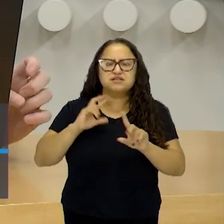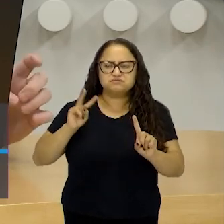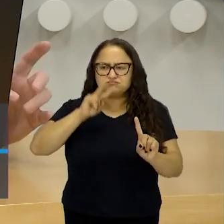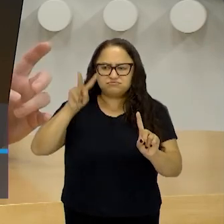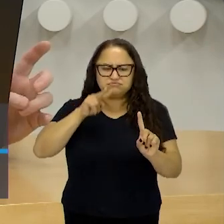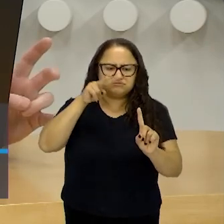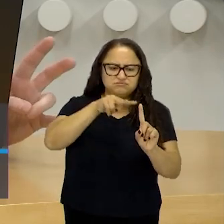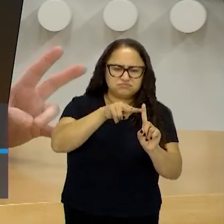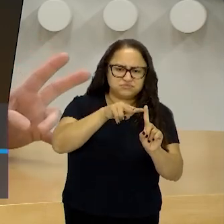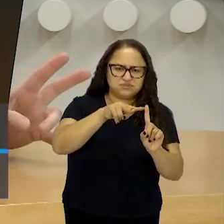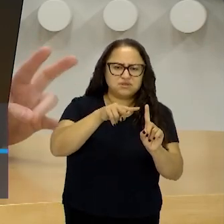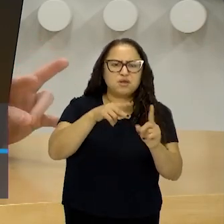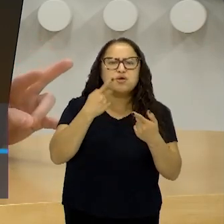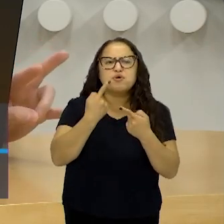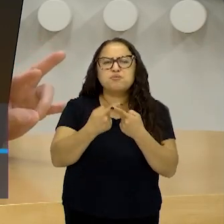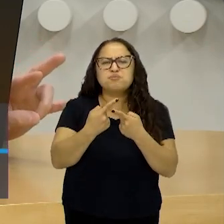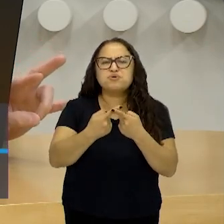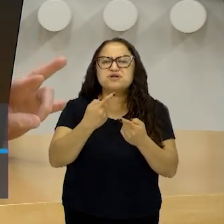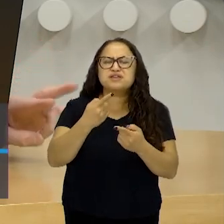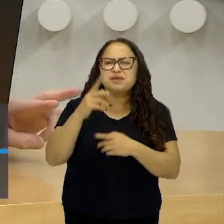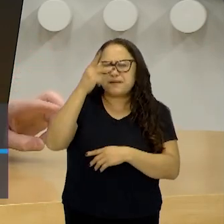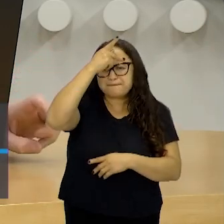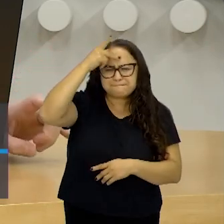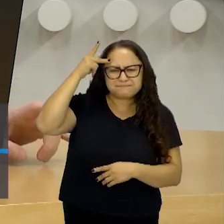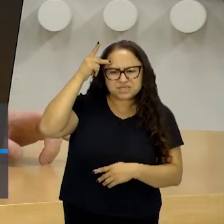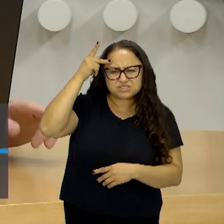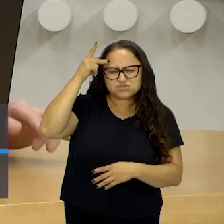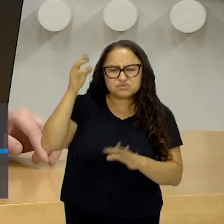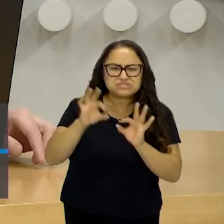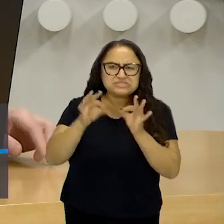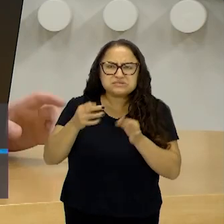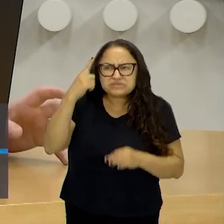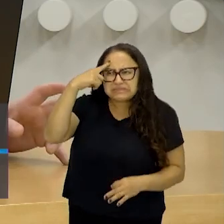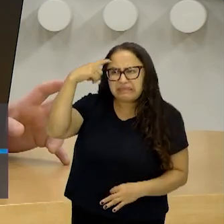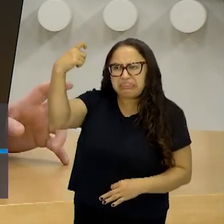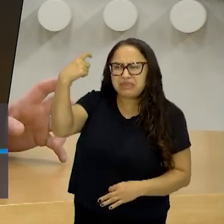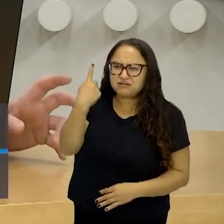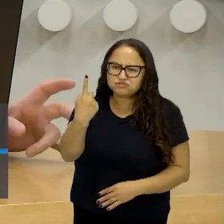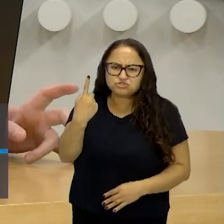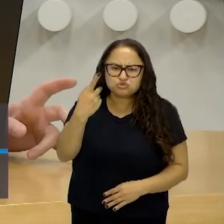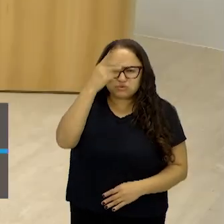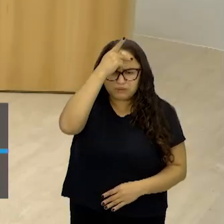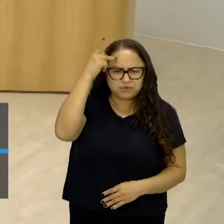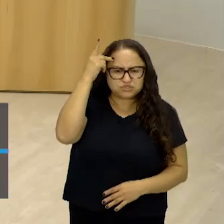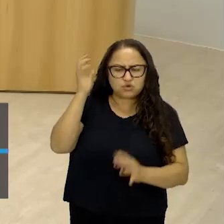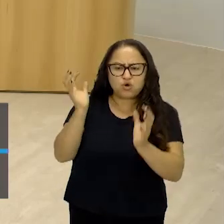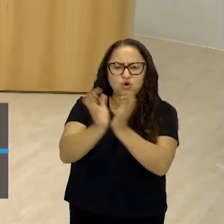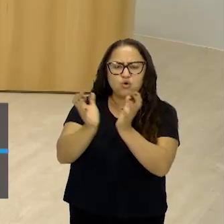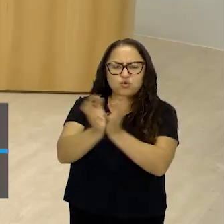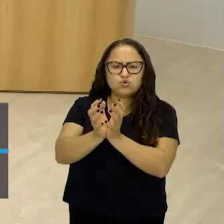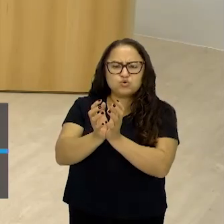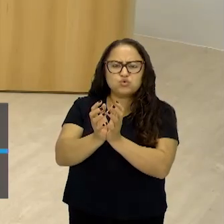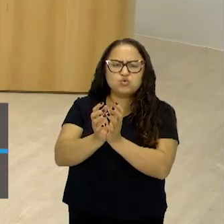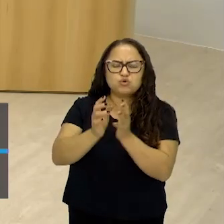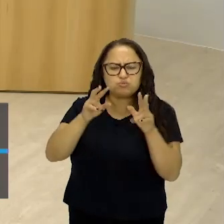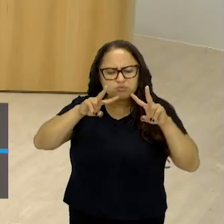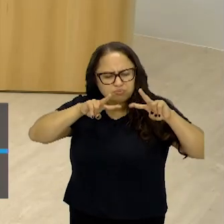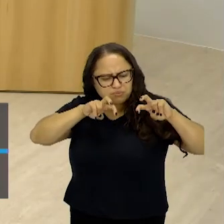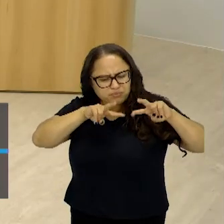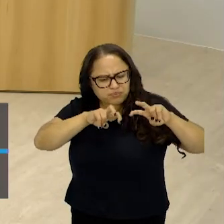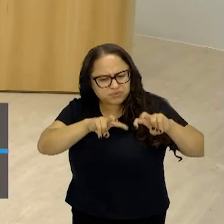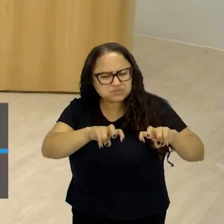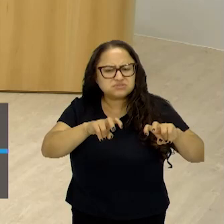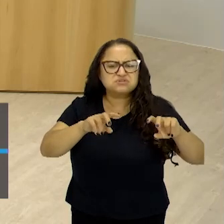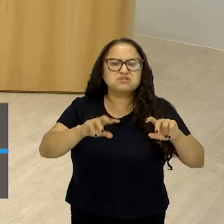ela fala, because the people have a simple idea about a person or a group without examinations or